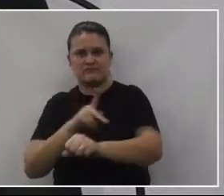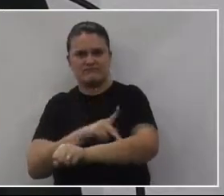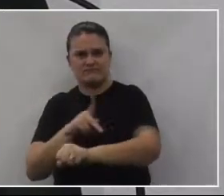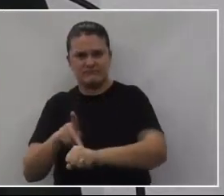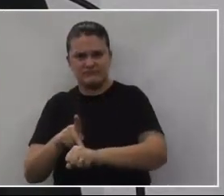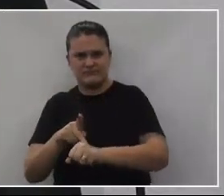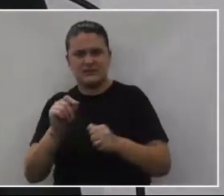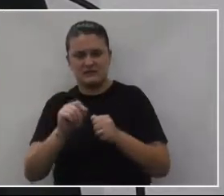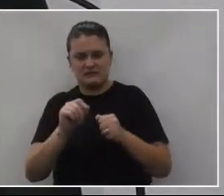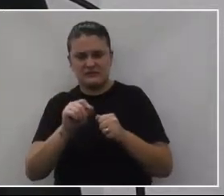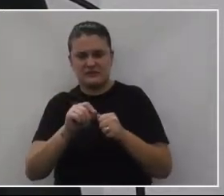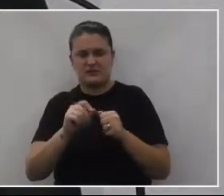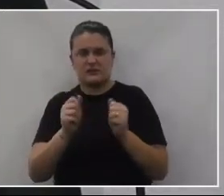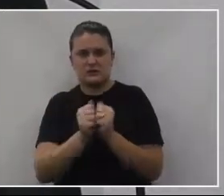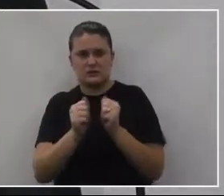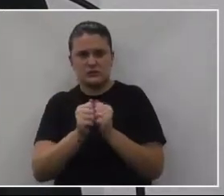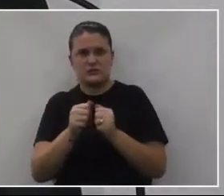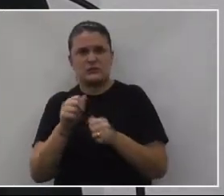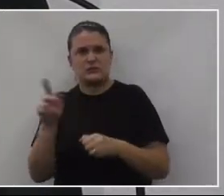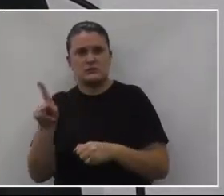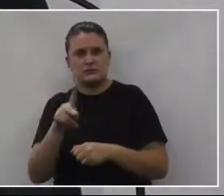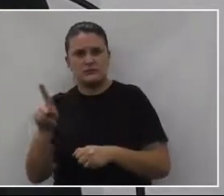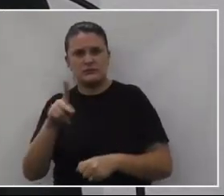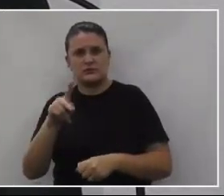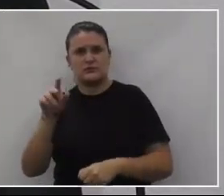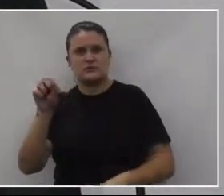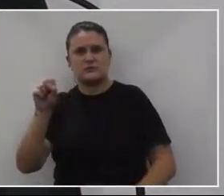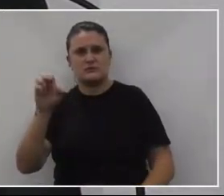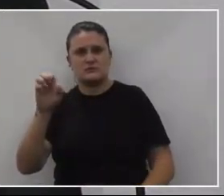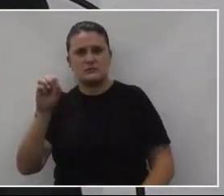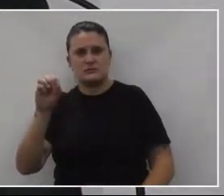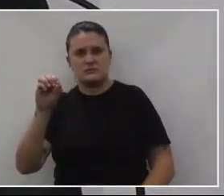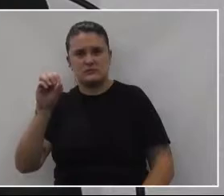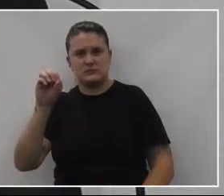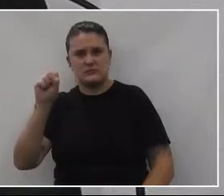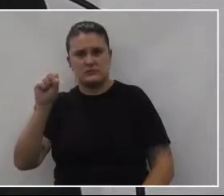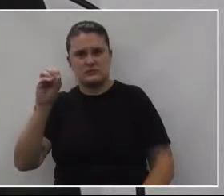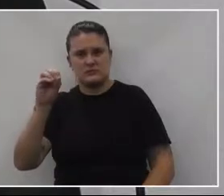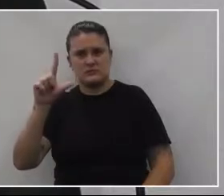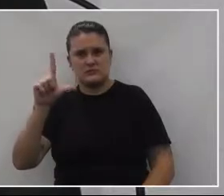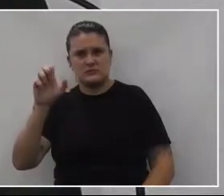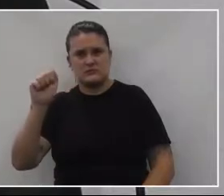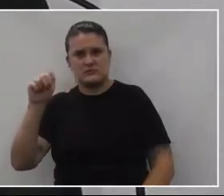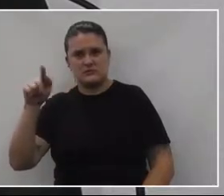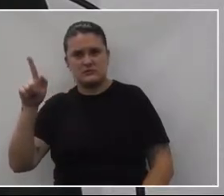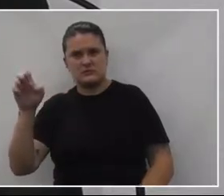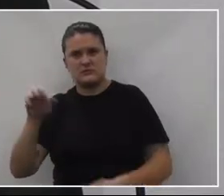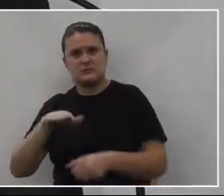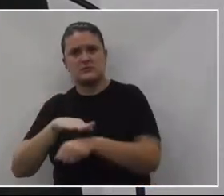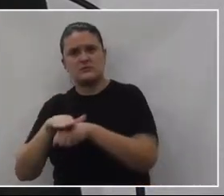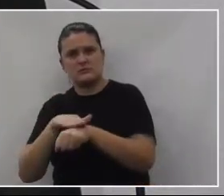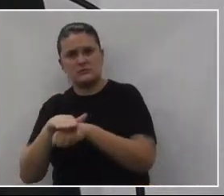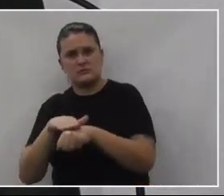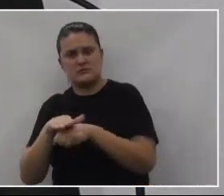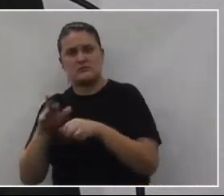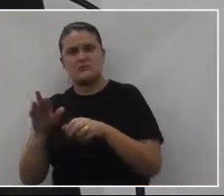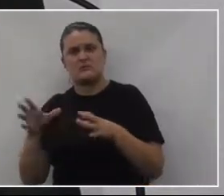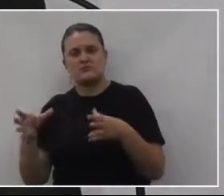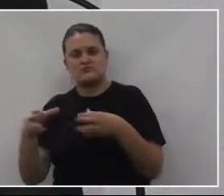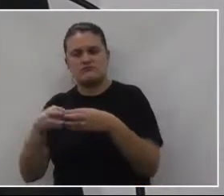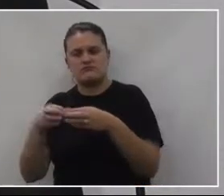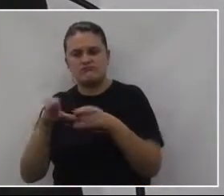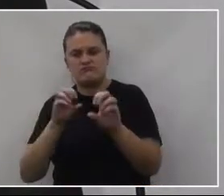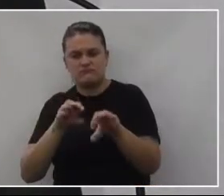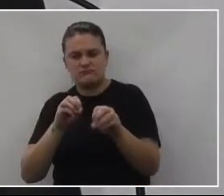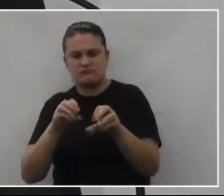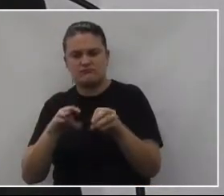pelo núcleo, né, com parceria da professora pedagoga Solange, que se debruçou sobre ele, conversou com a rede de educação, com todo o núcleo